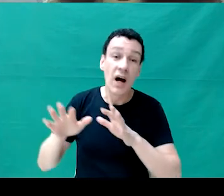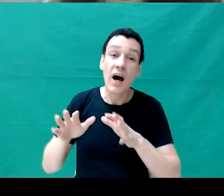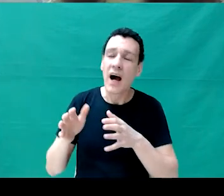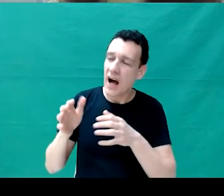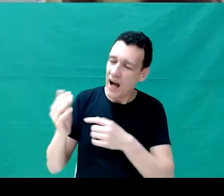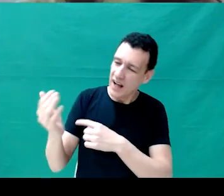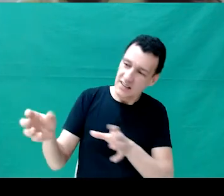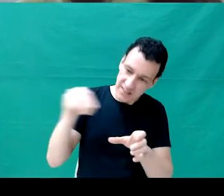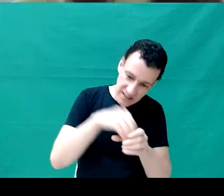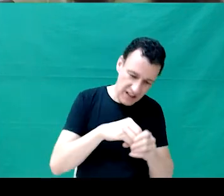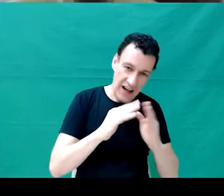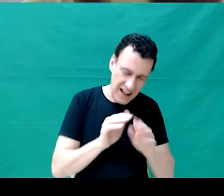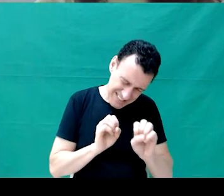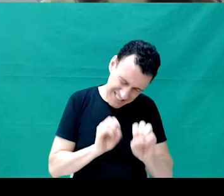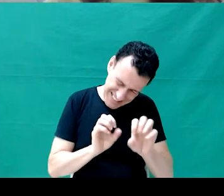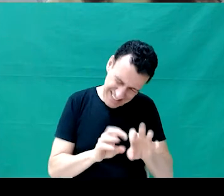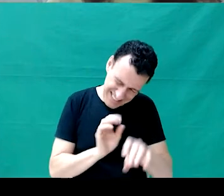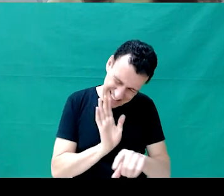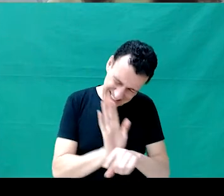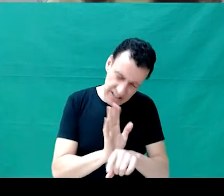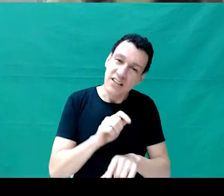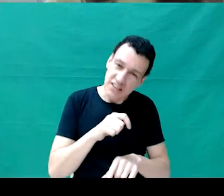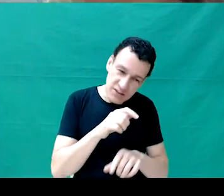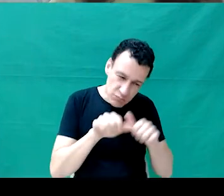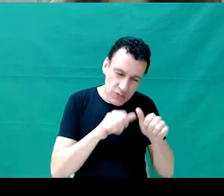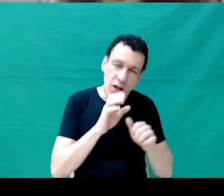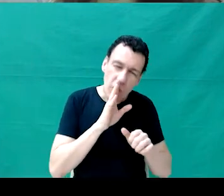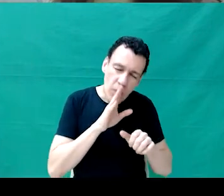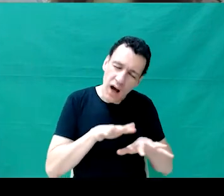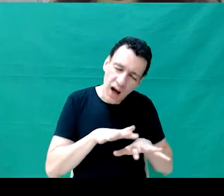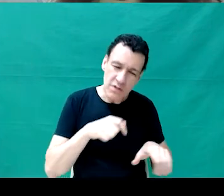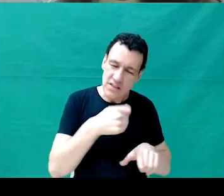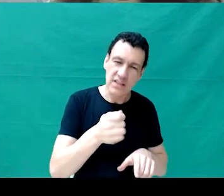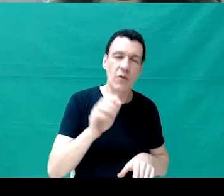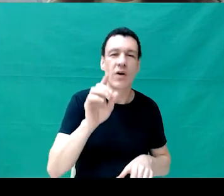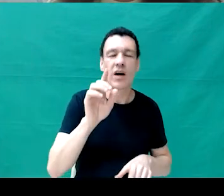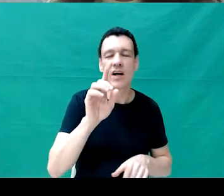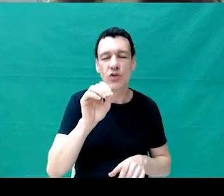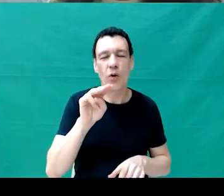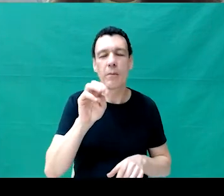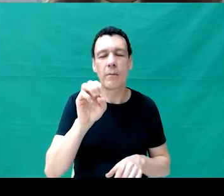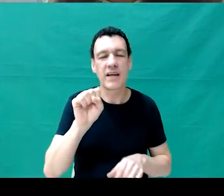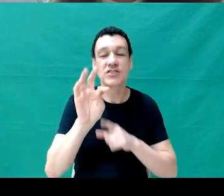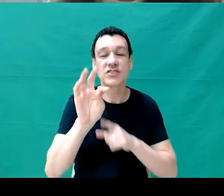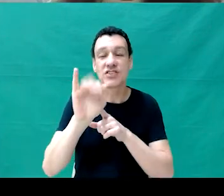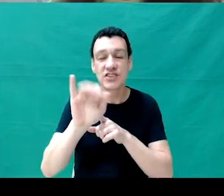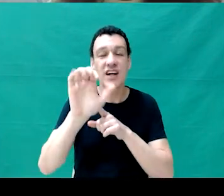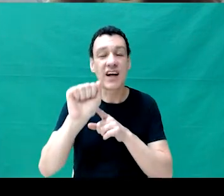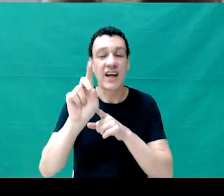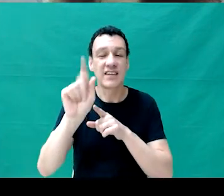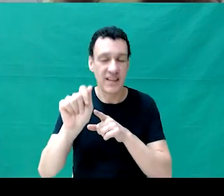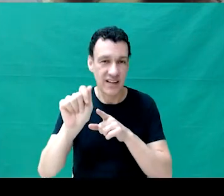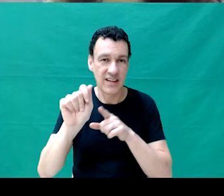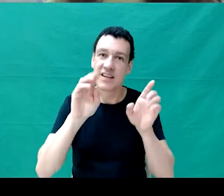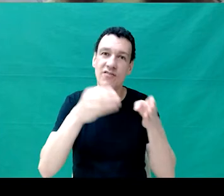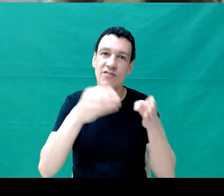Bom, vou colocar aqui um bônus para vocês em relação a falas capacitistas, apesar que o nosso treinamento, nosso foco